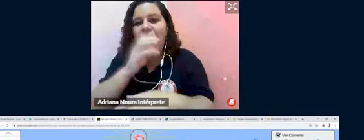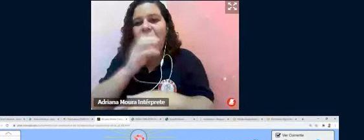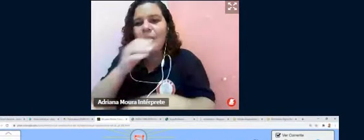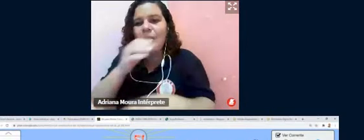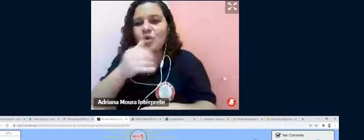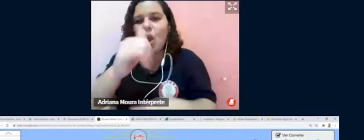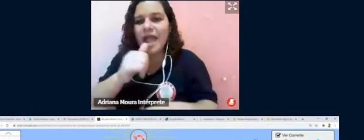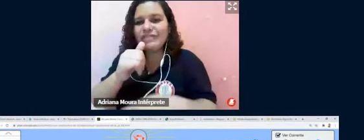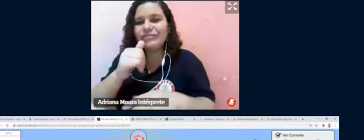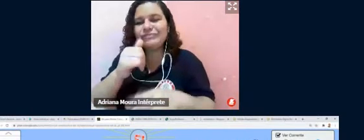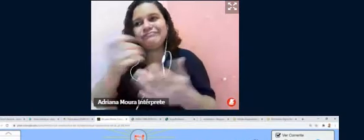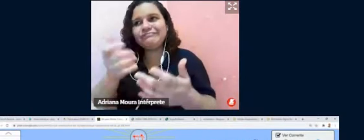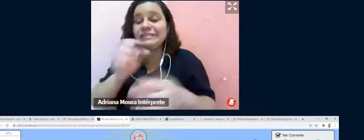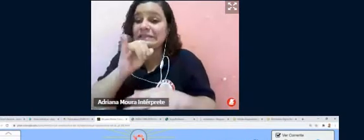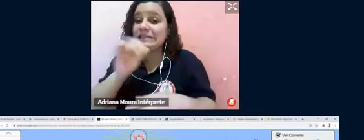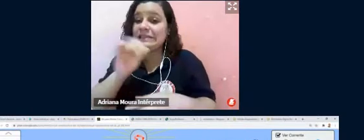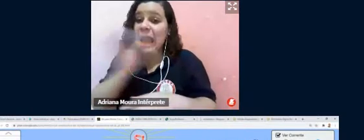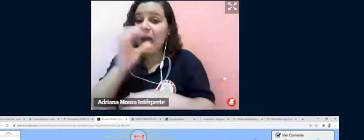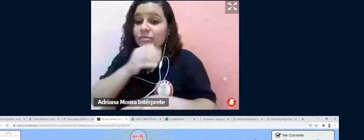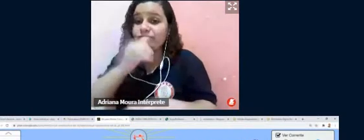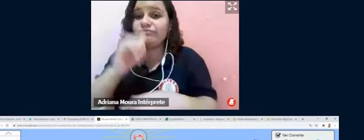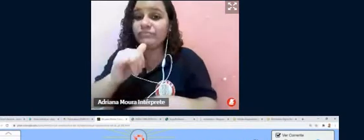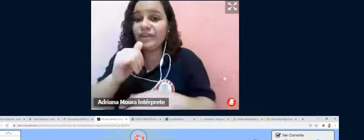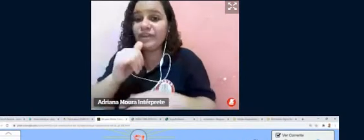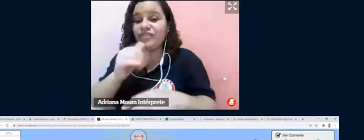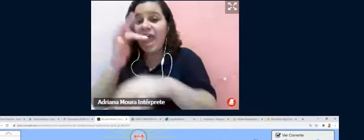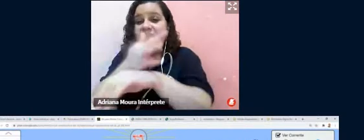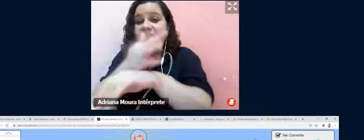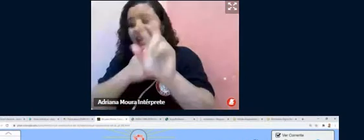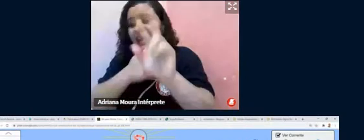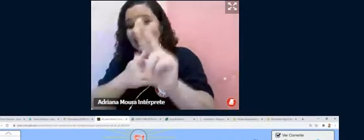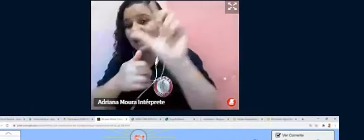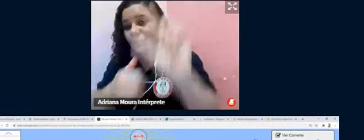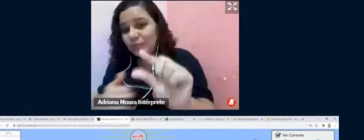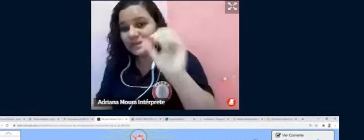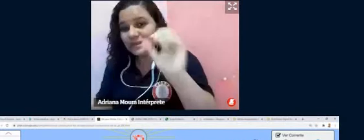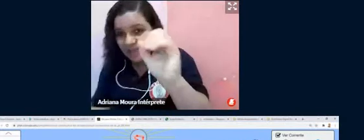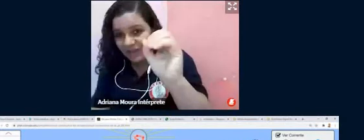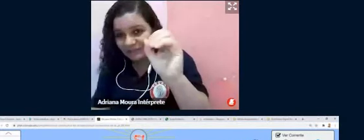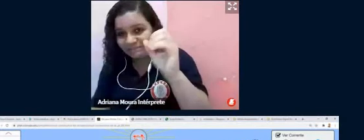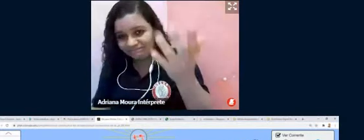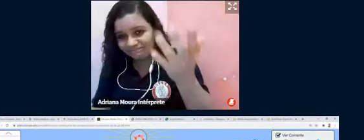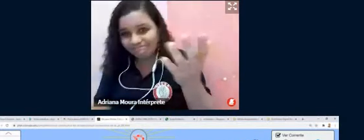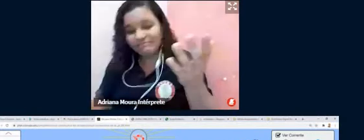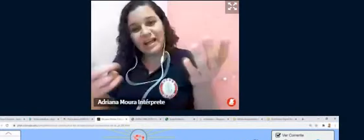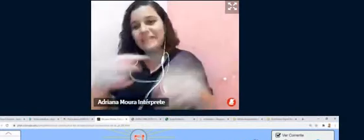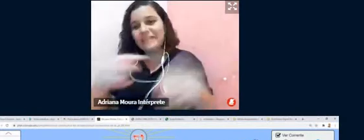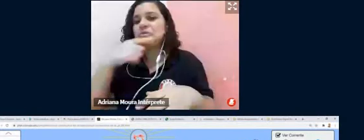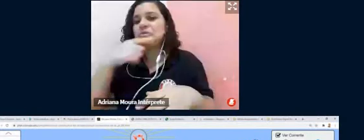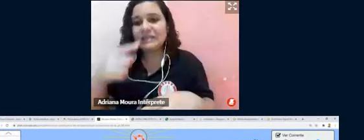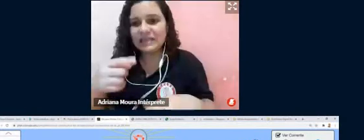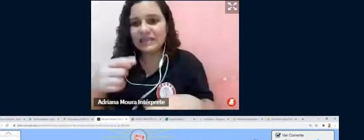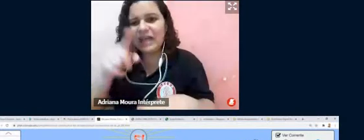de menor resistência. Se a resistência de um amperímetro é 0, a corrente tende a passar por ele e não passa pela lâmpada. Aí você vai dizer,